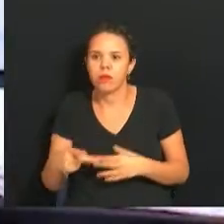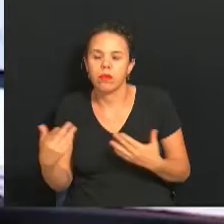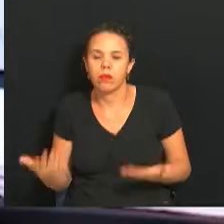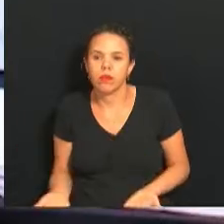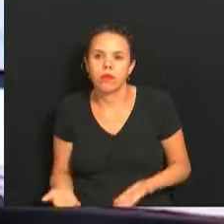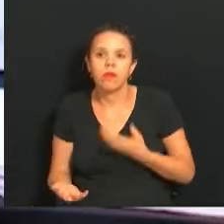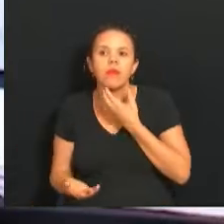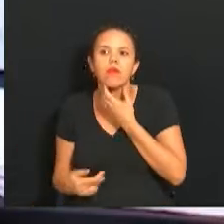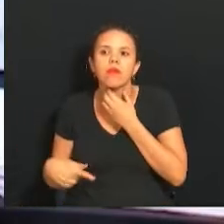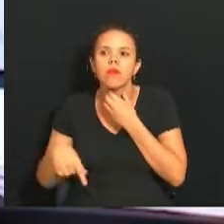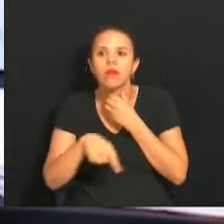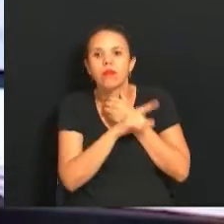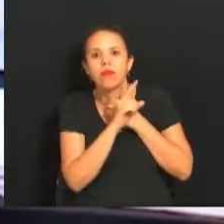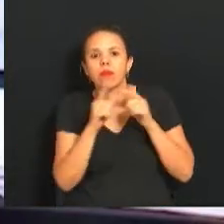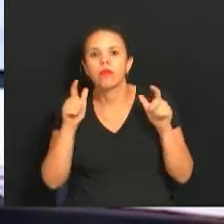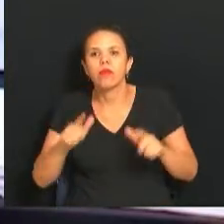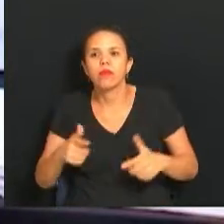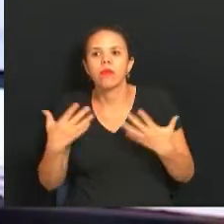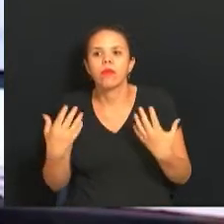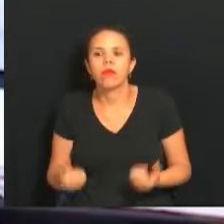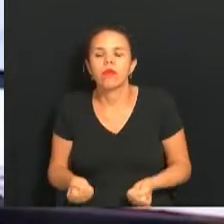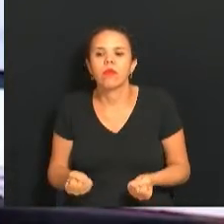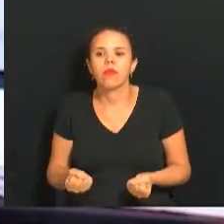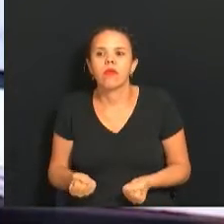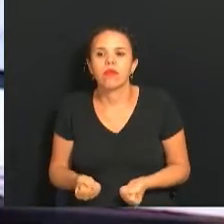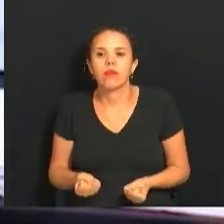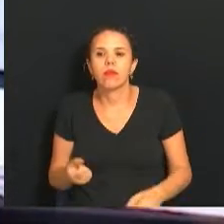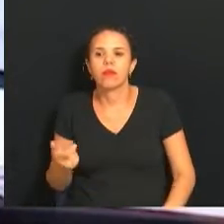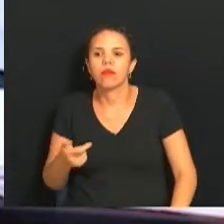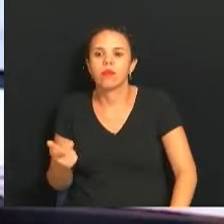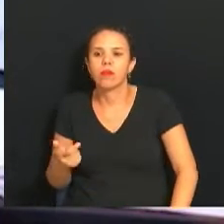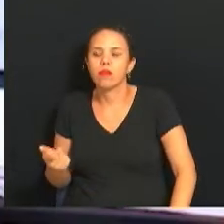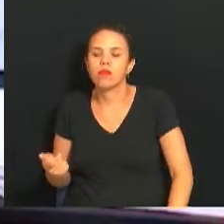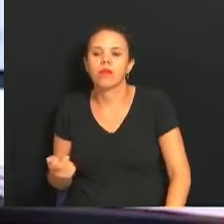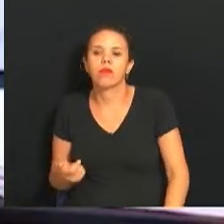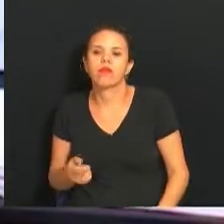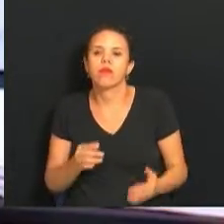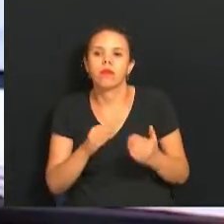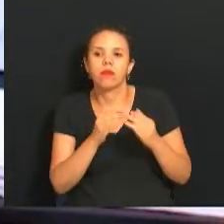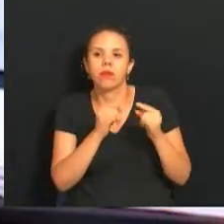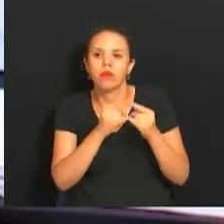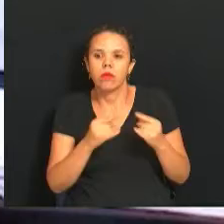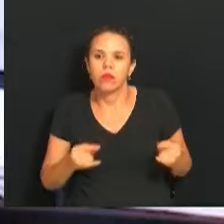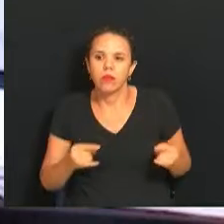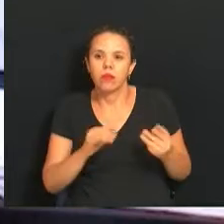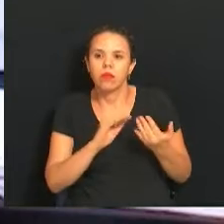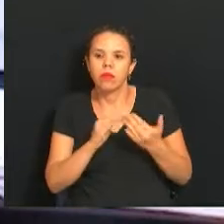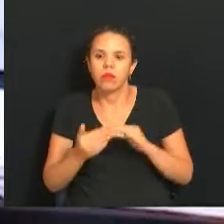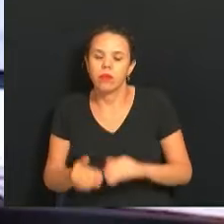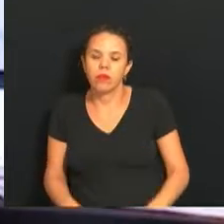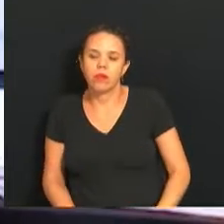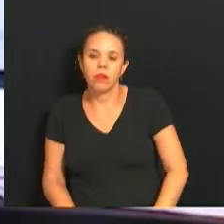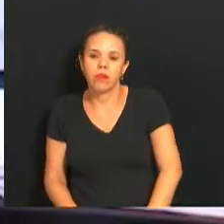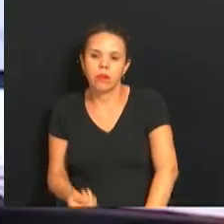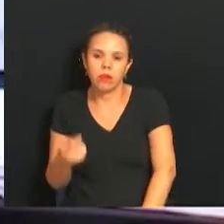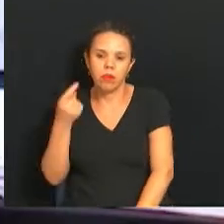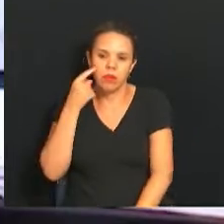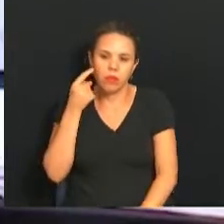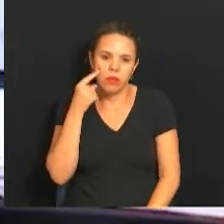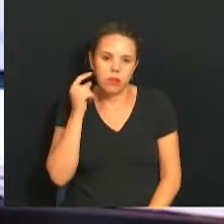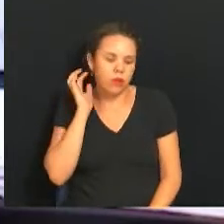quando nós vamos para a área, a parte 2 da ocupação, né, ocupação em área verde na parte 2, aí a gente viu